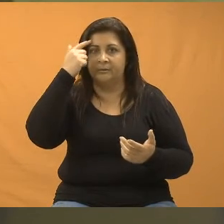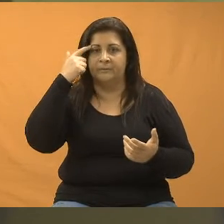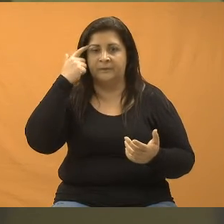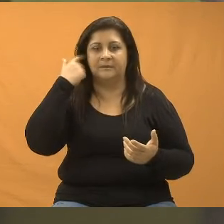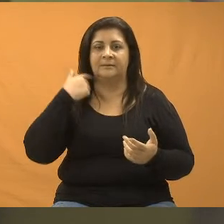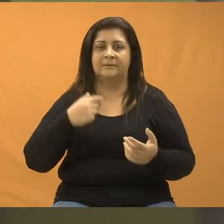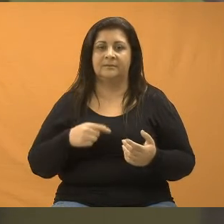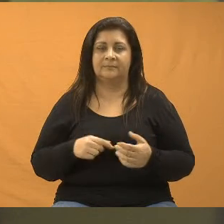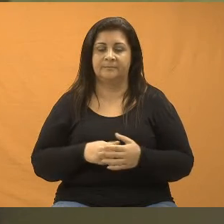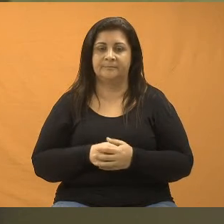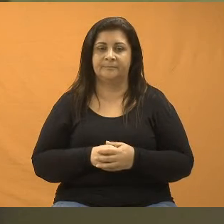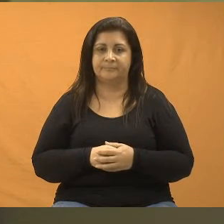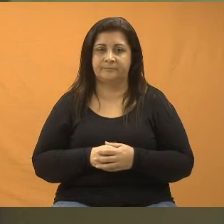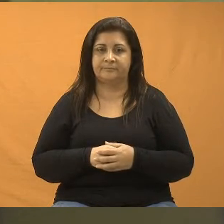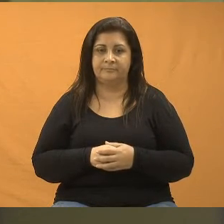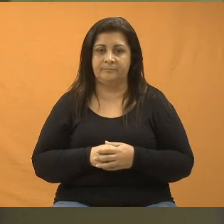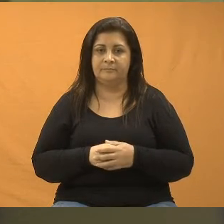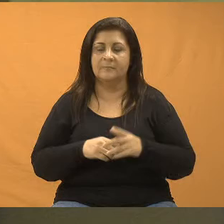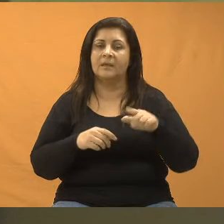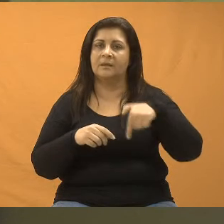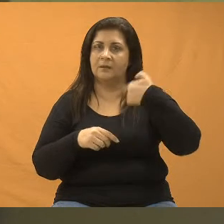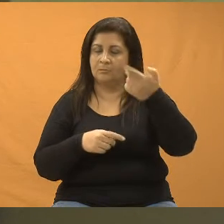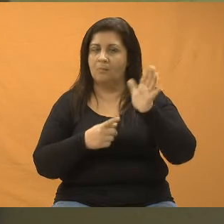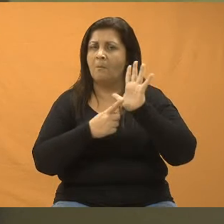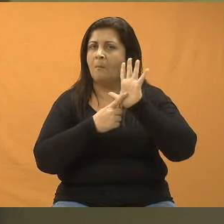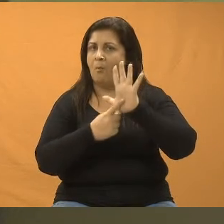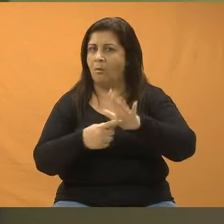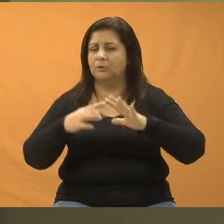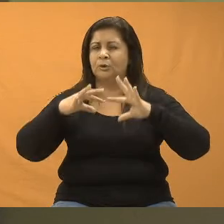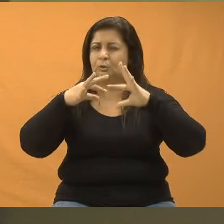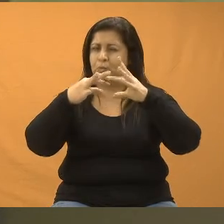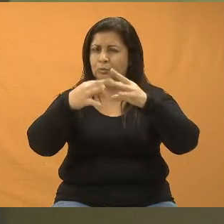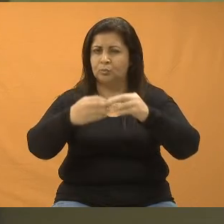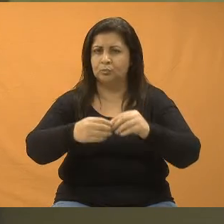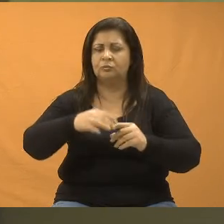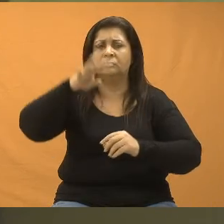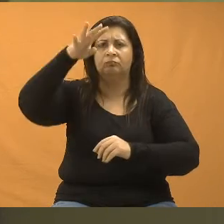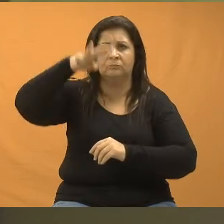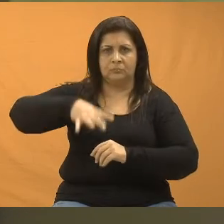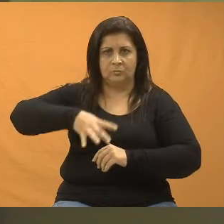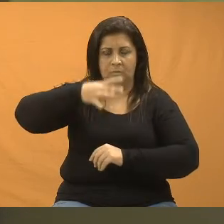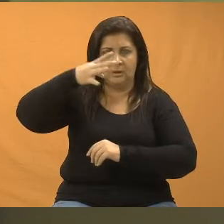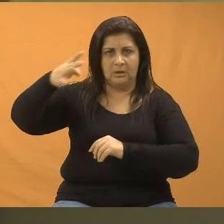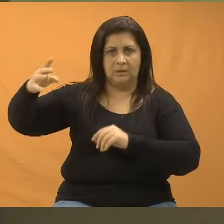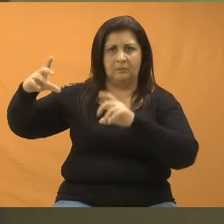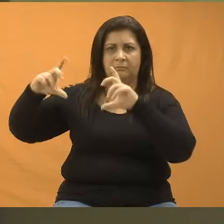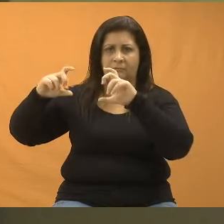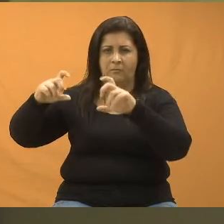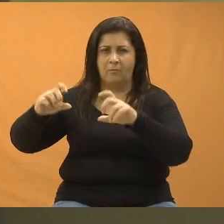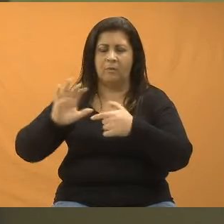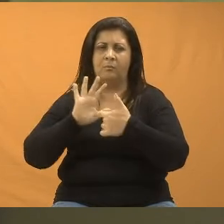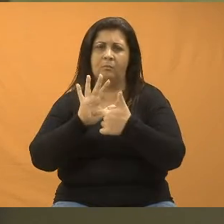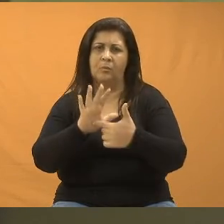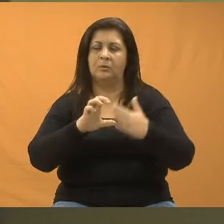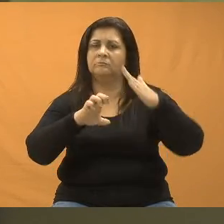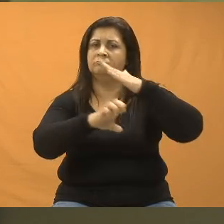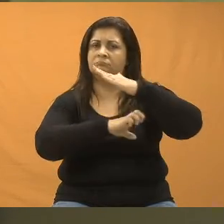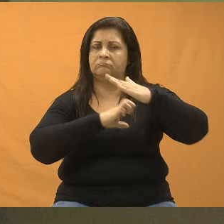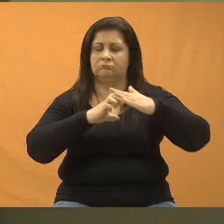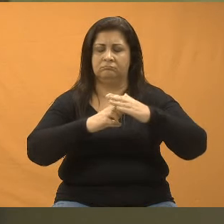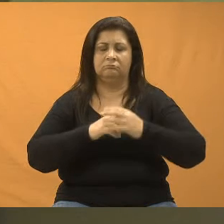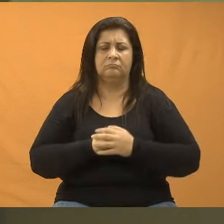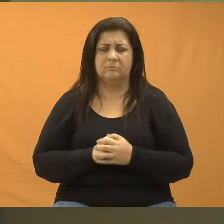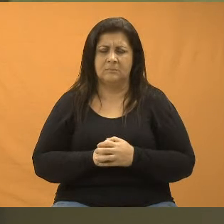ordem de grandeza. Na próxima a gente apresenta os números perfeitamente por fornecedores, sem